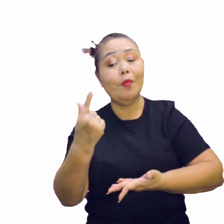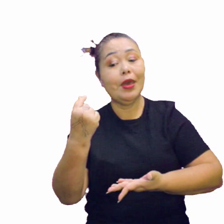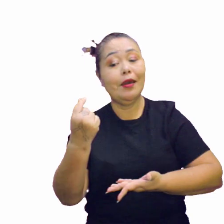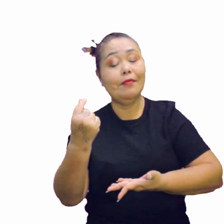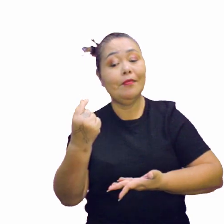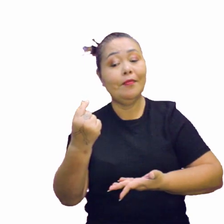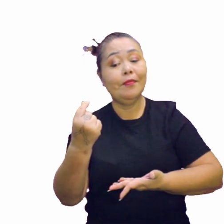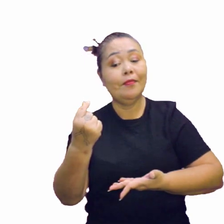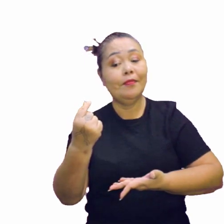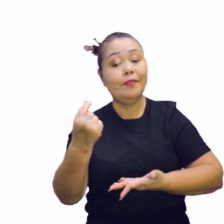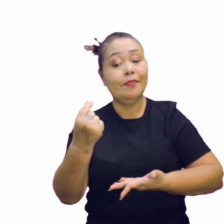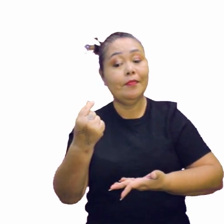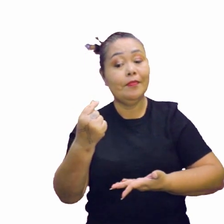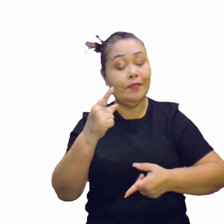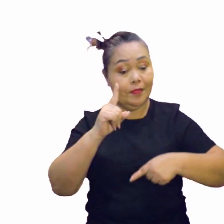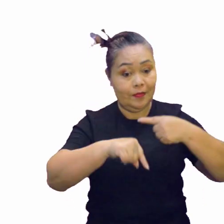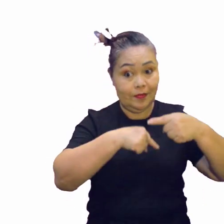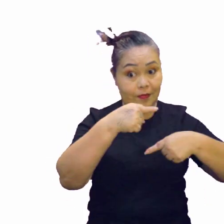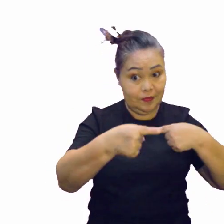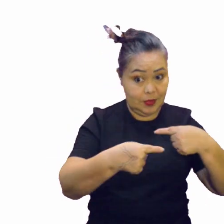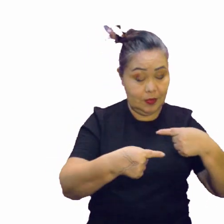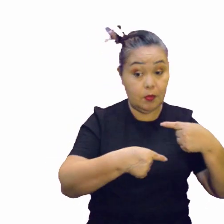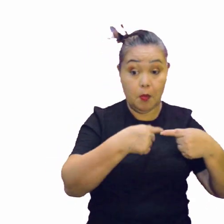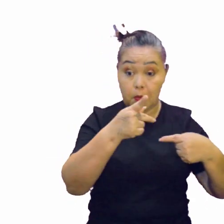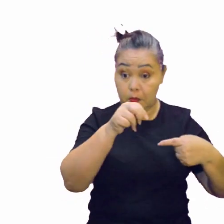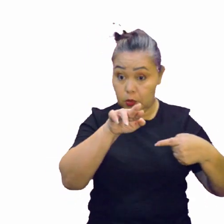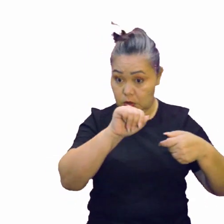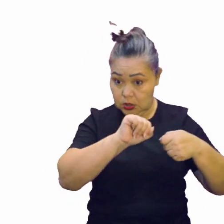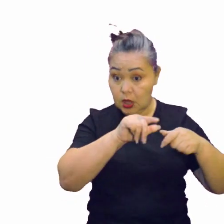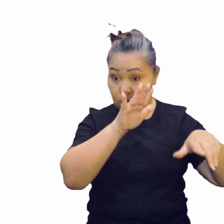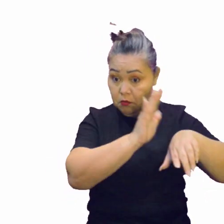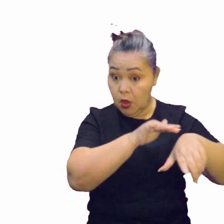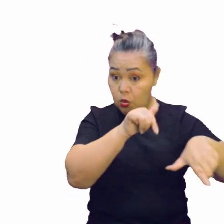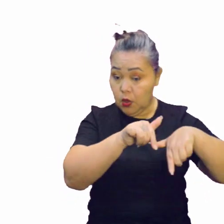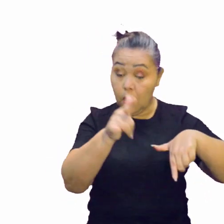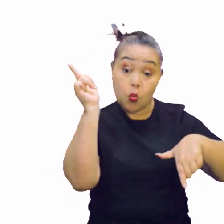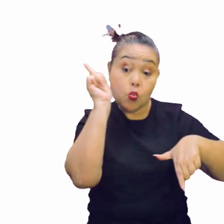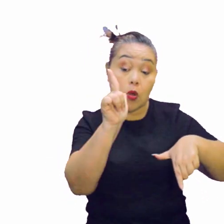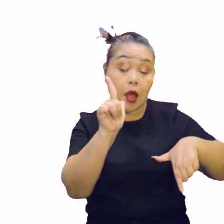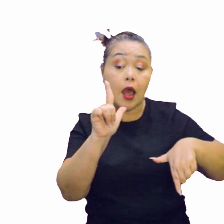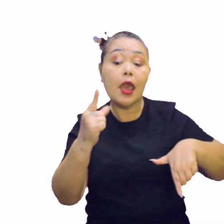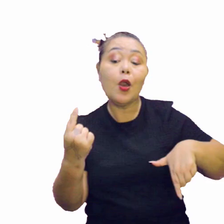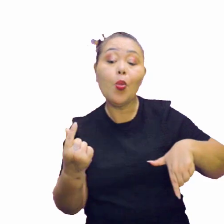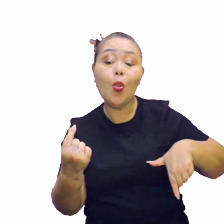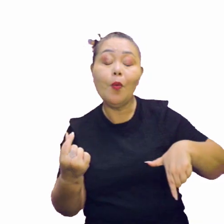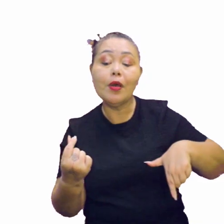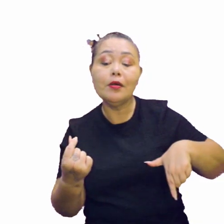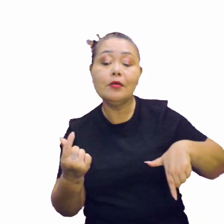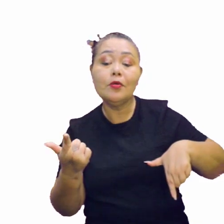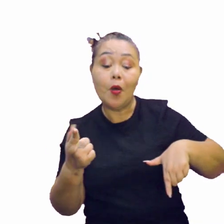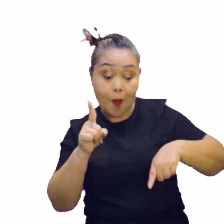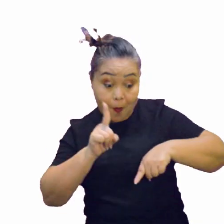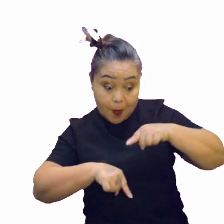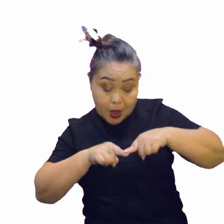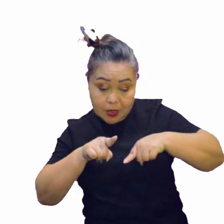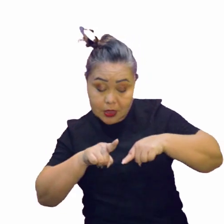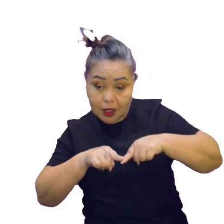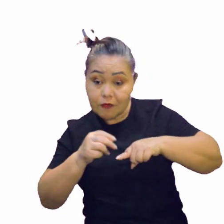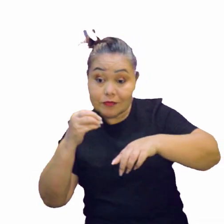Produtiva é geração de emprego. Econômica é potencializar um produto